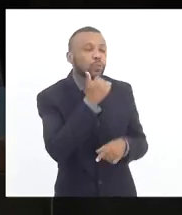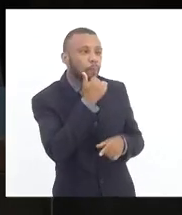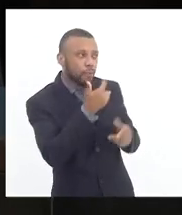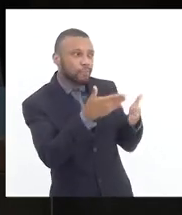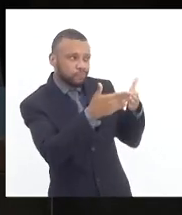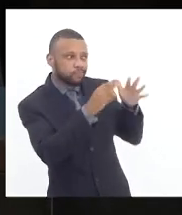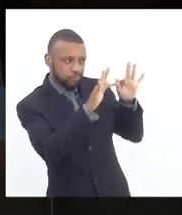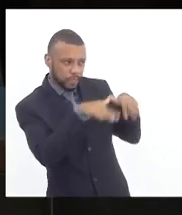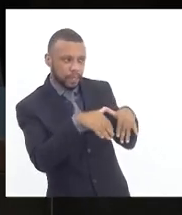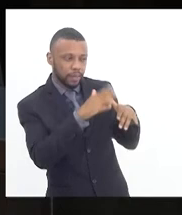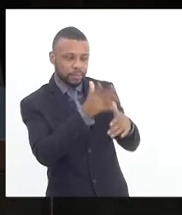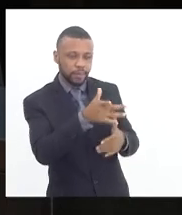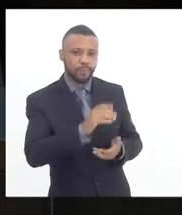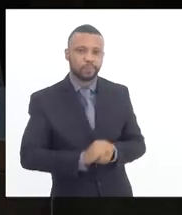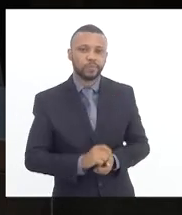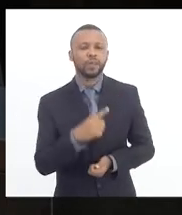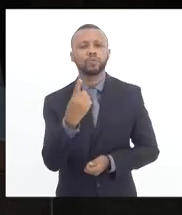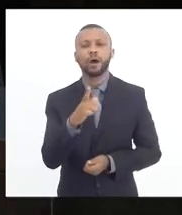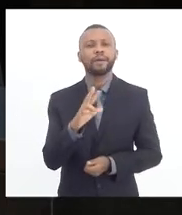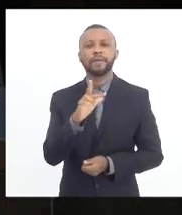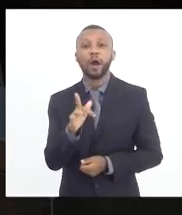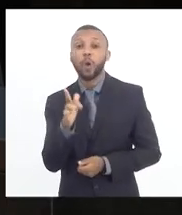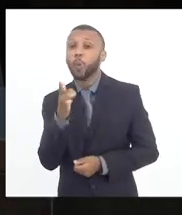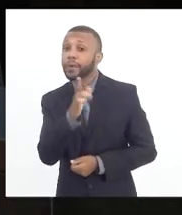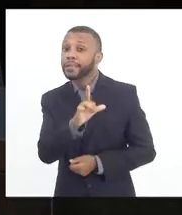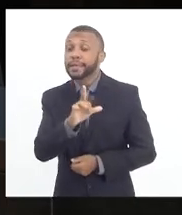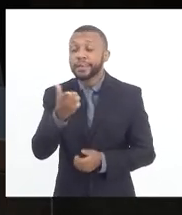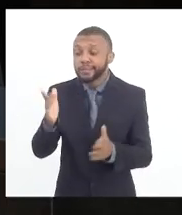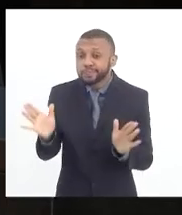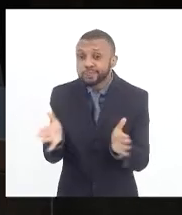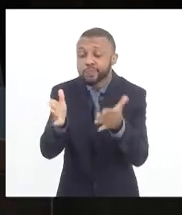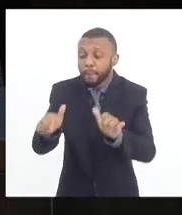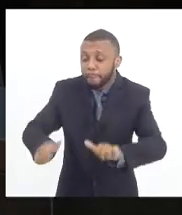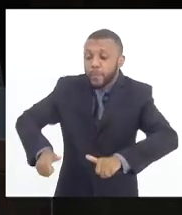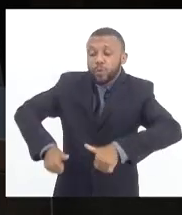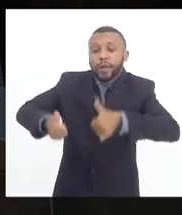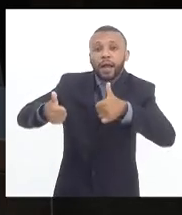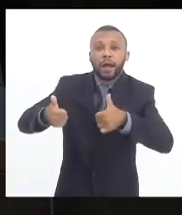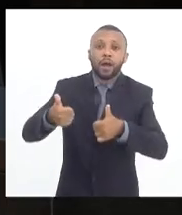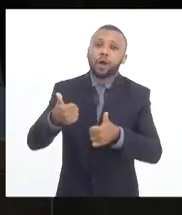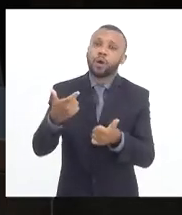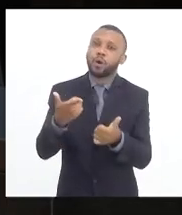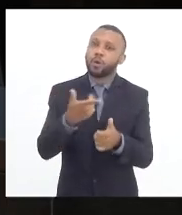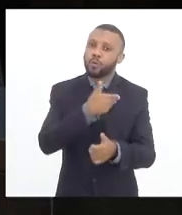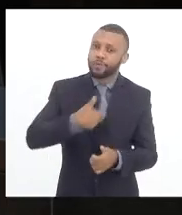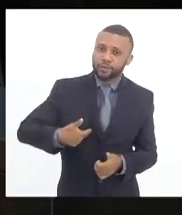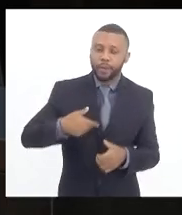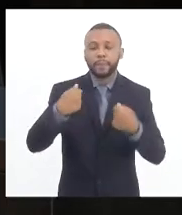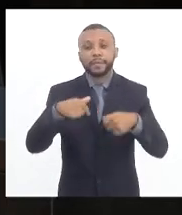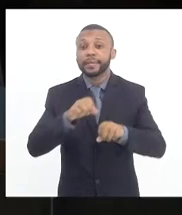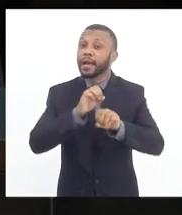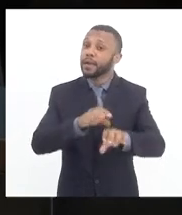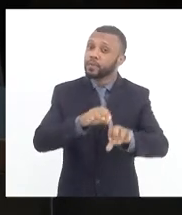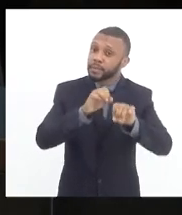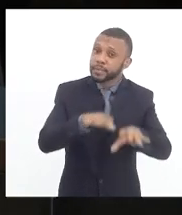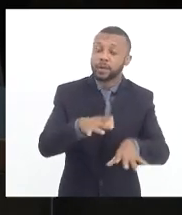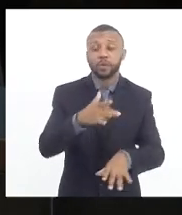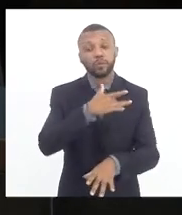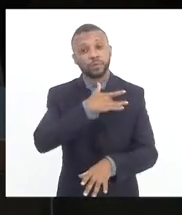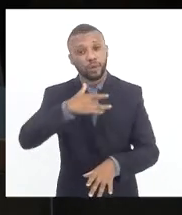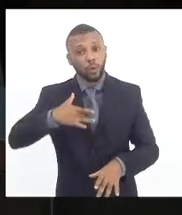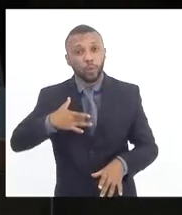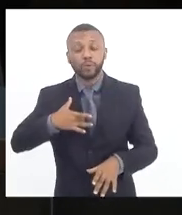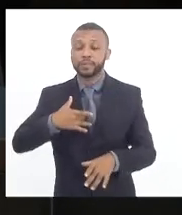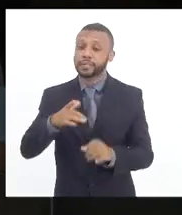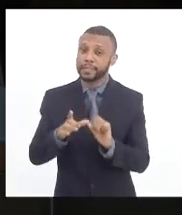vou errado porque a gente vai conseguir tirar o estado da crise o estado precisa de Educação de saúde e segurança pública e acesso à justiça e